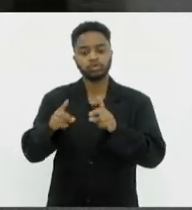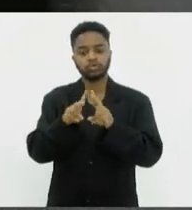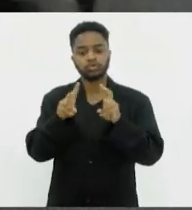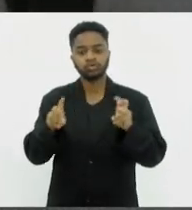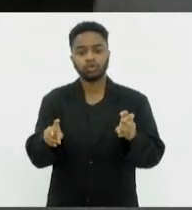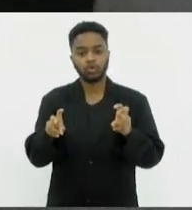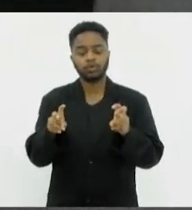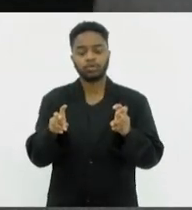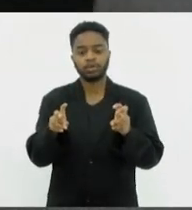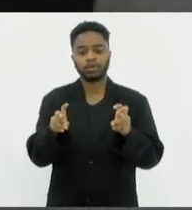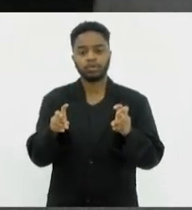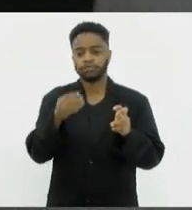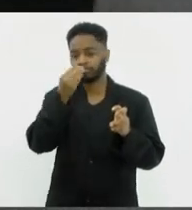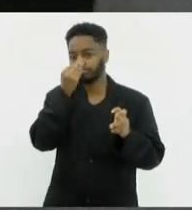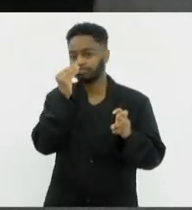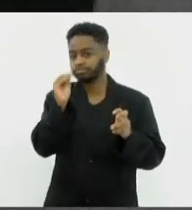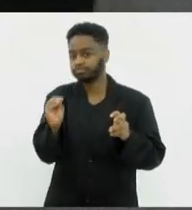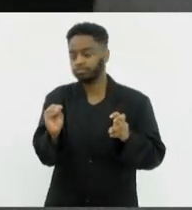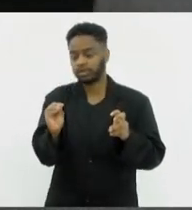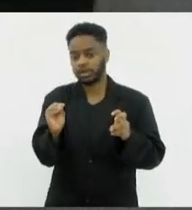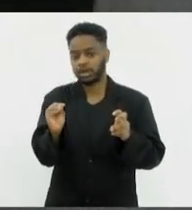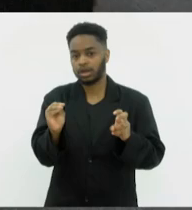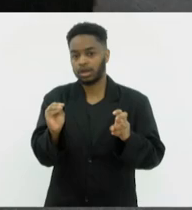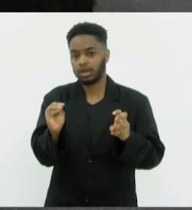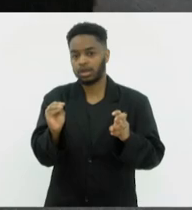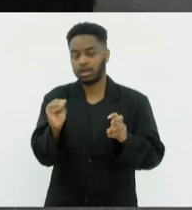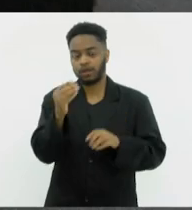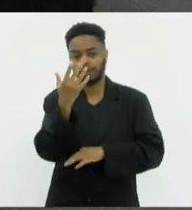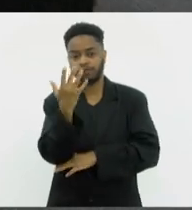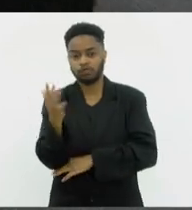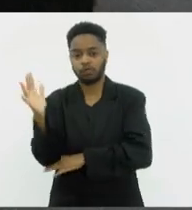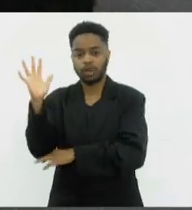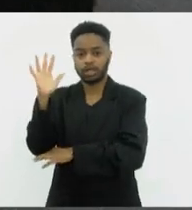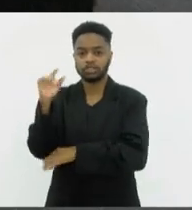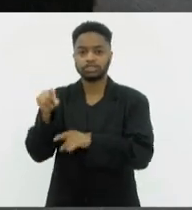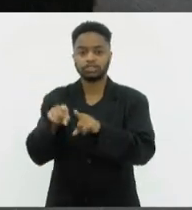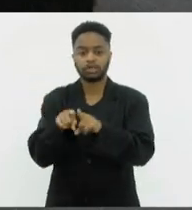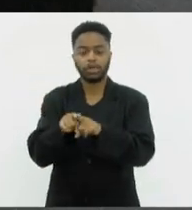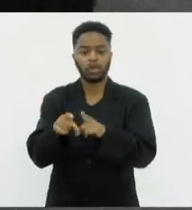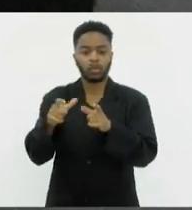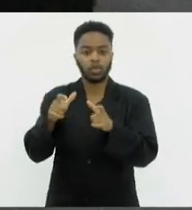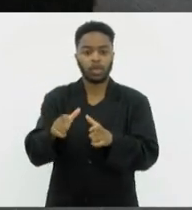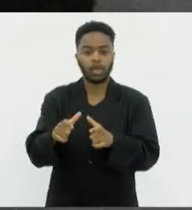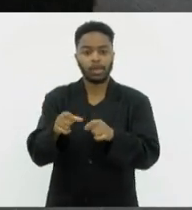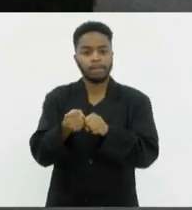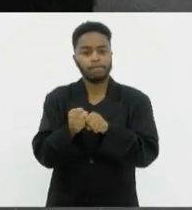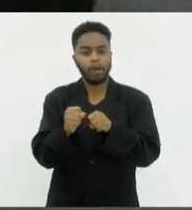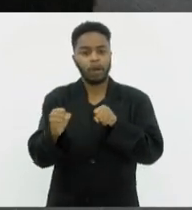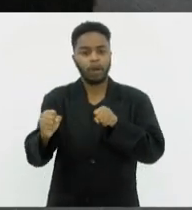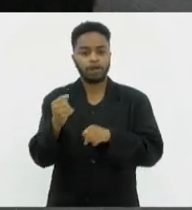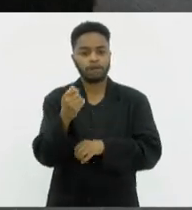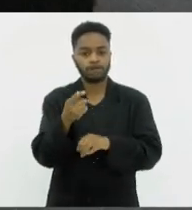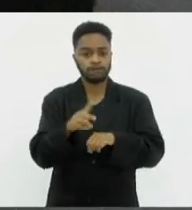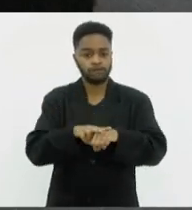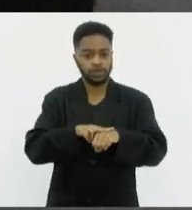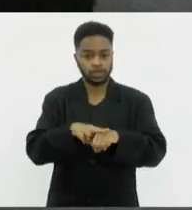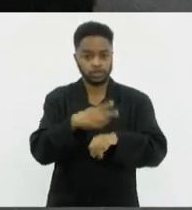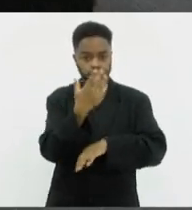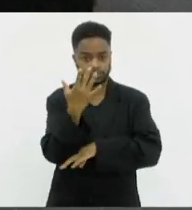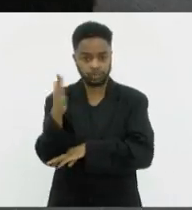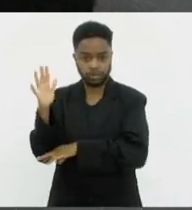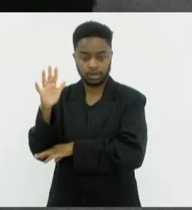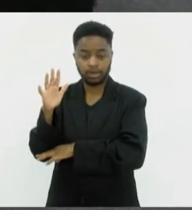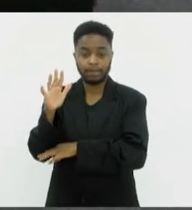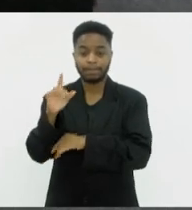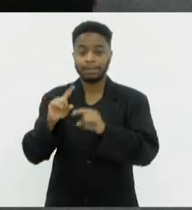não reconhecimento dessas florestas, desses desertos verdes, causado em especial pela plantação